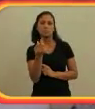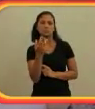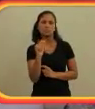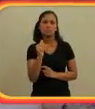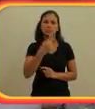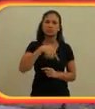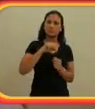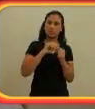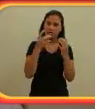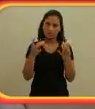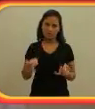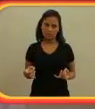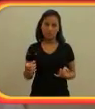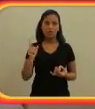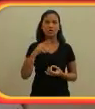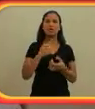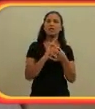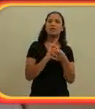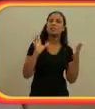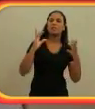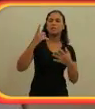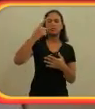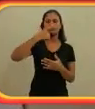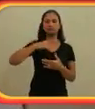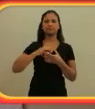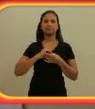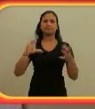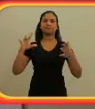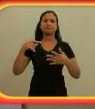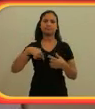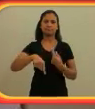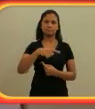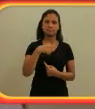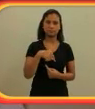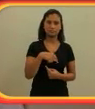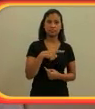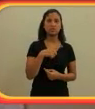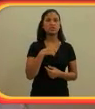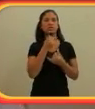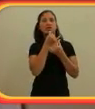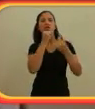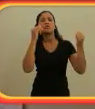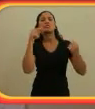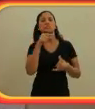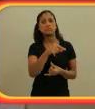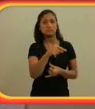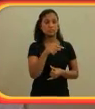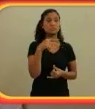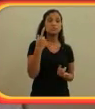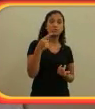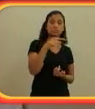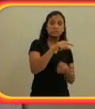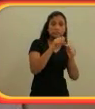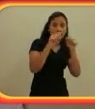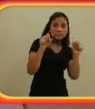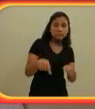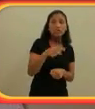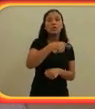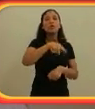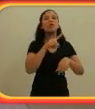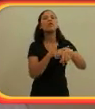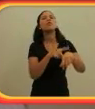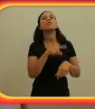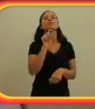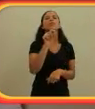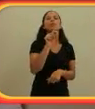da yoga são para ir liberando o corpo físico das tensões, né, de energias que estão congestionadas no sistema, para que na